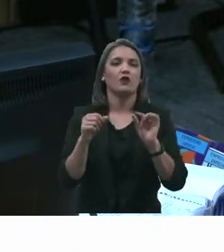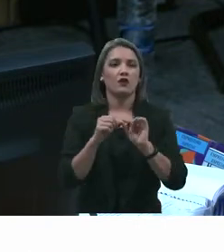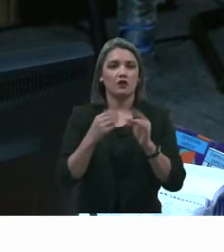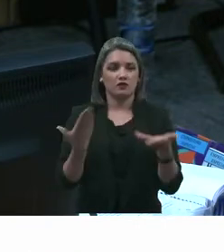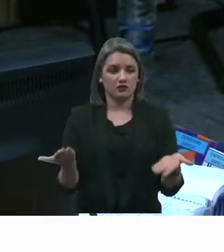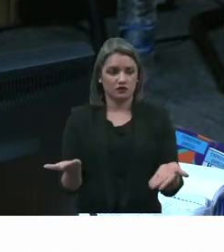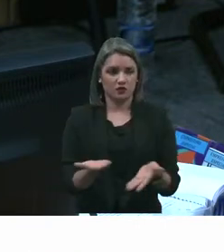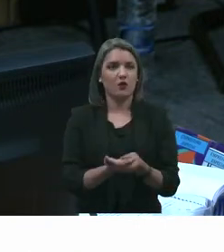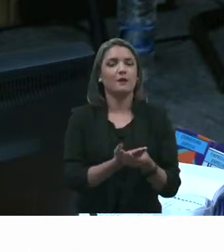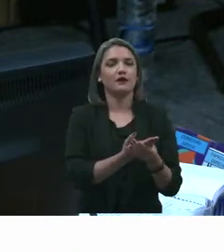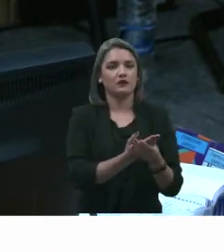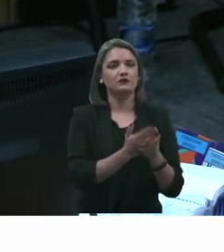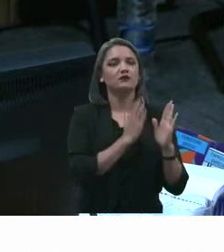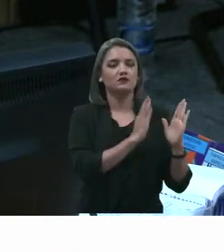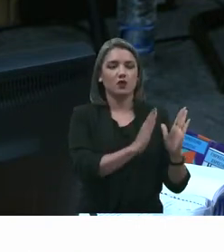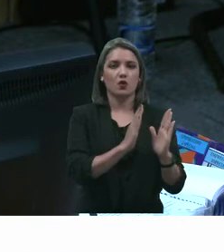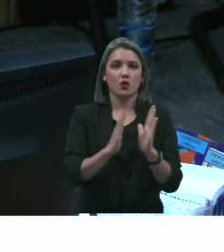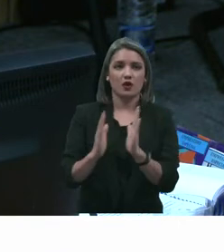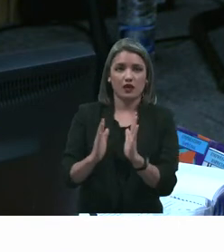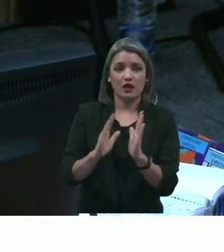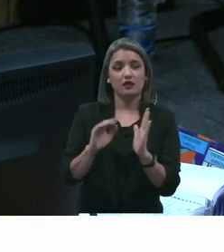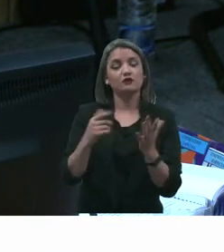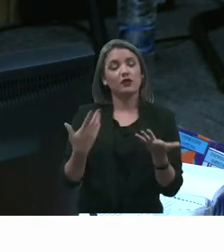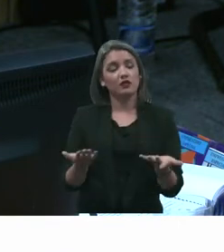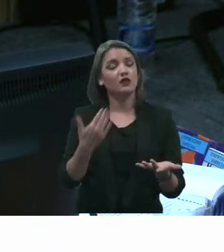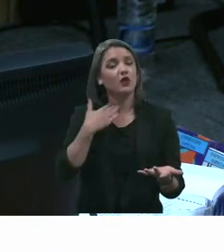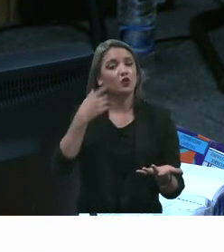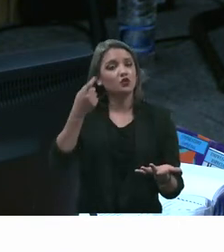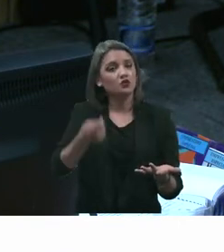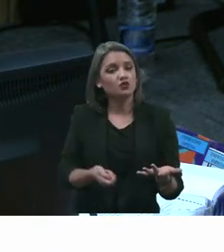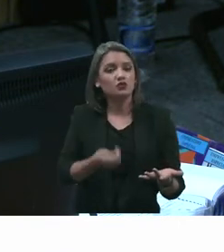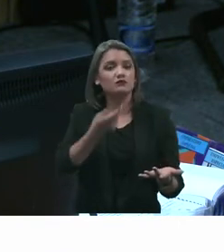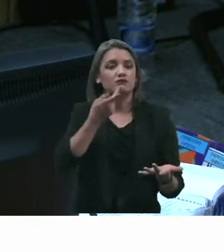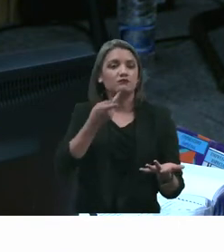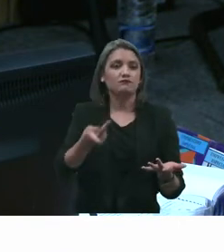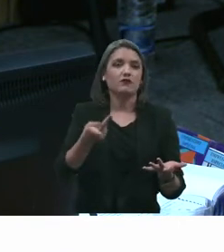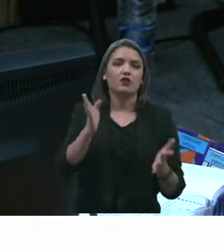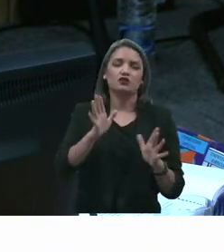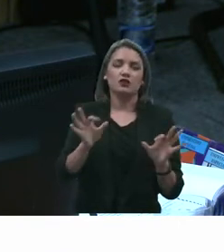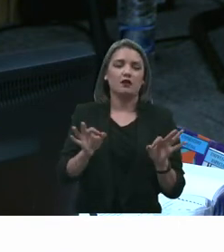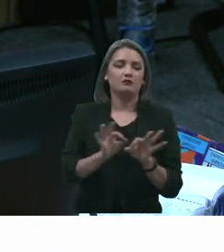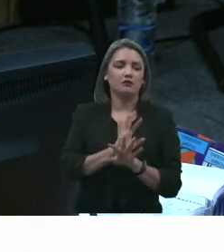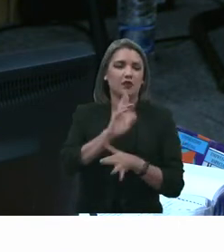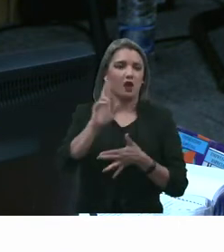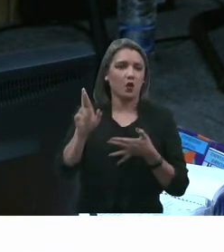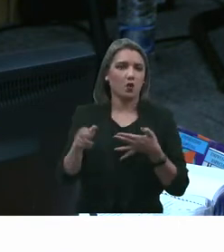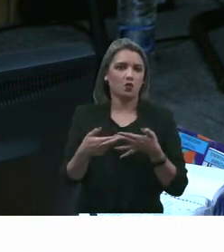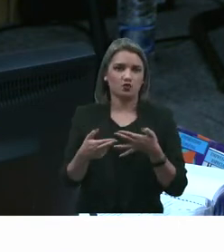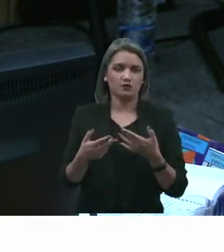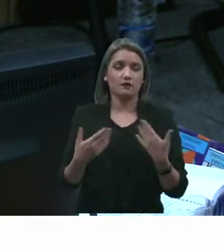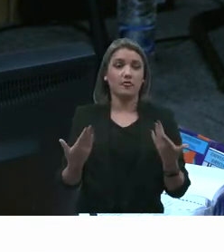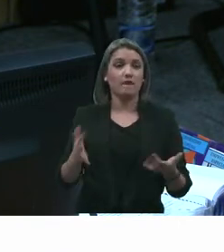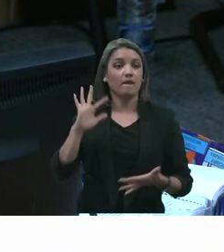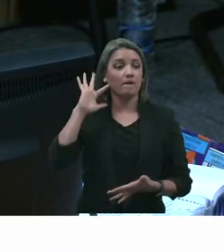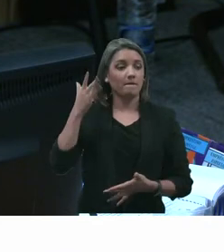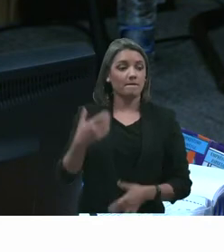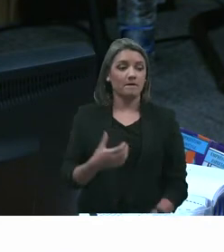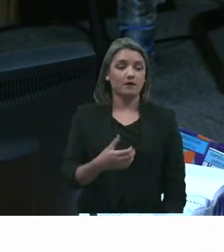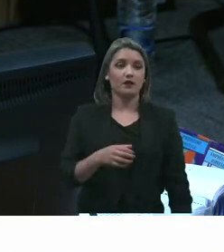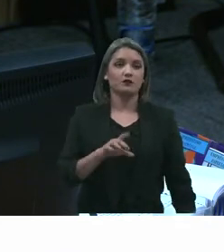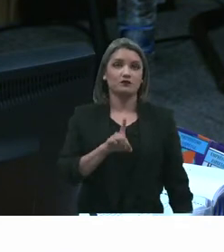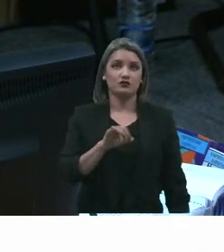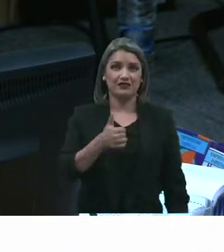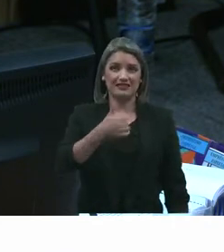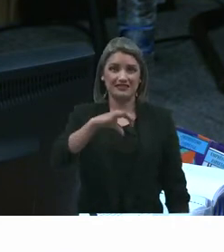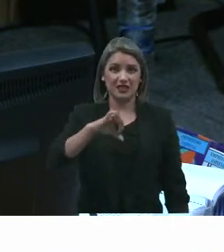magistrado reconheceu a intempestividade e o trânsito em julgado da sentença. A decisão foi prolatada em 19 de agosto de